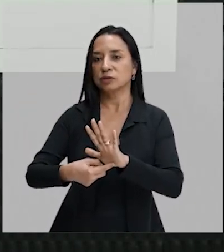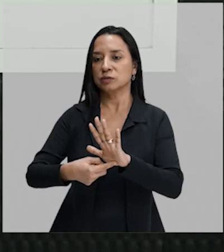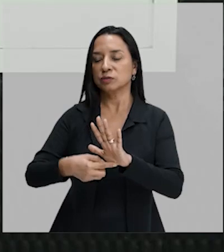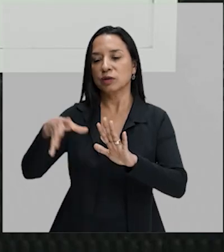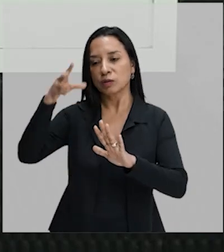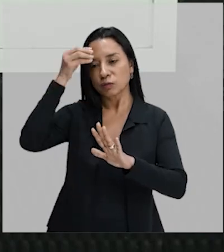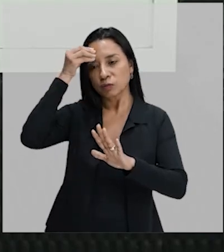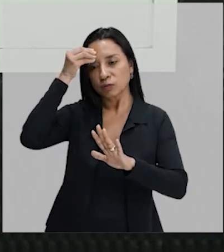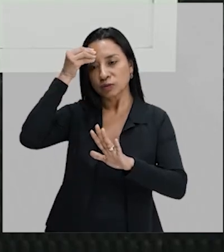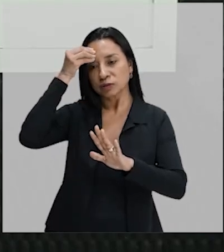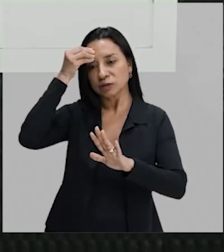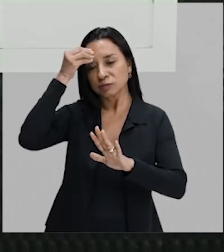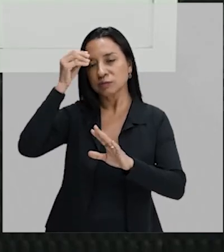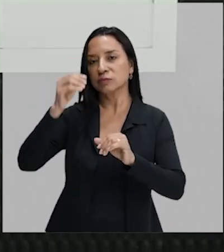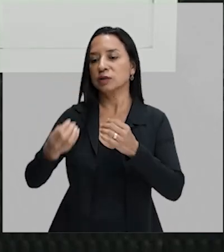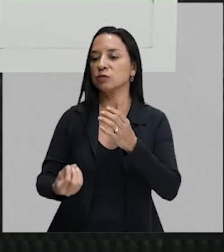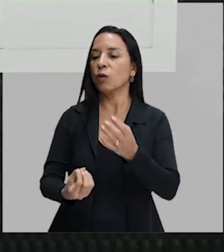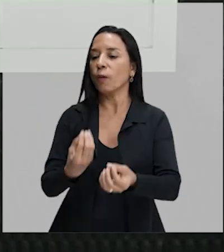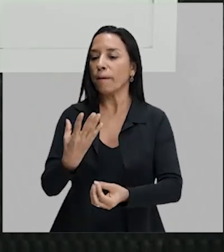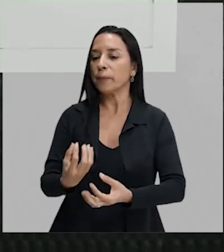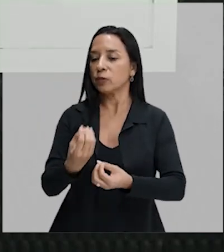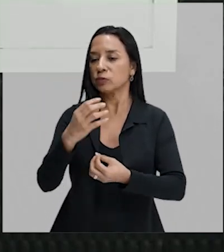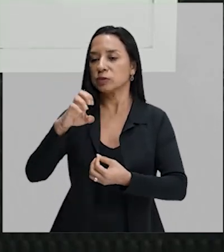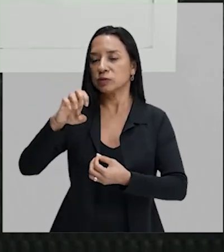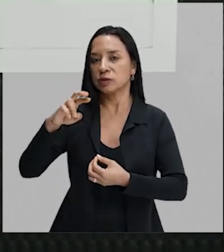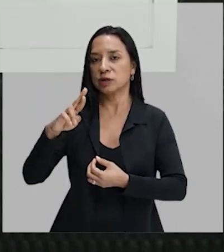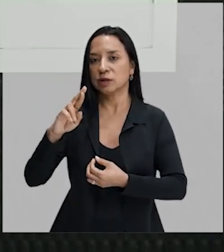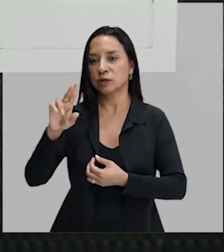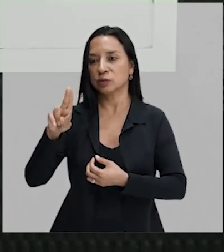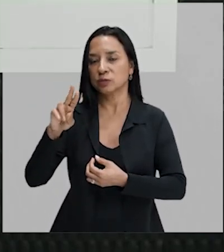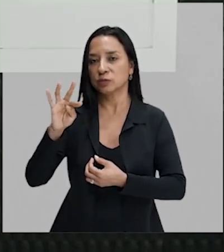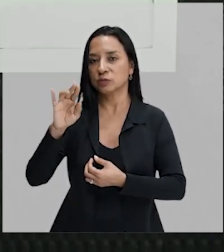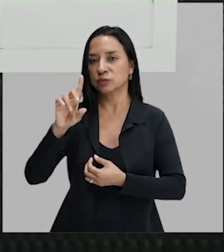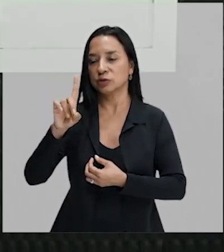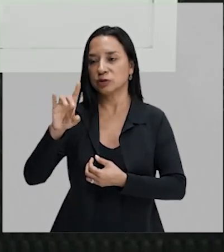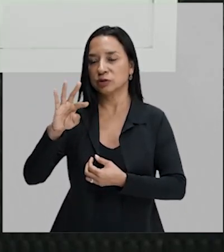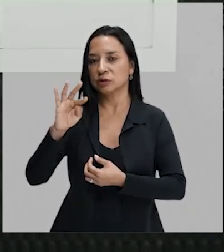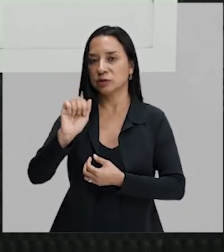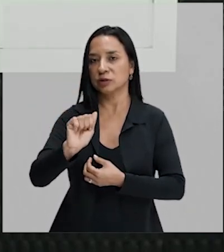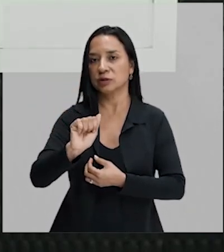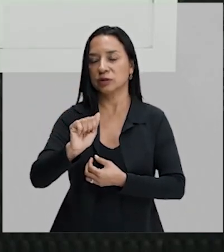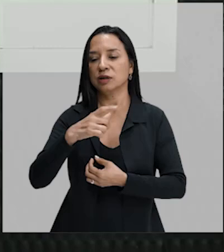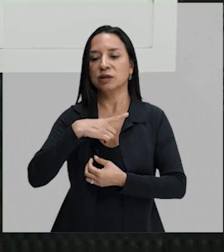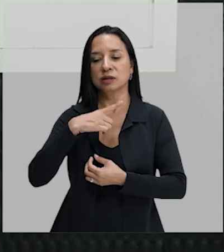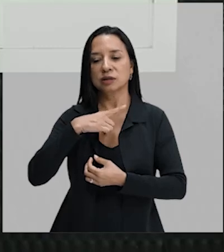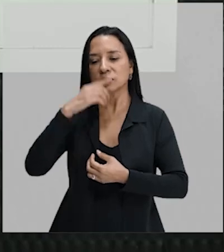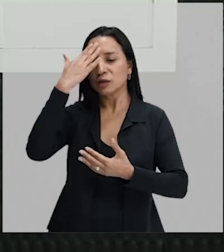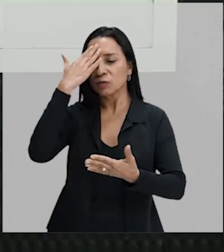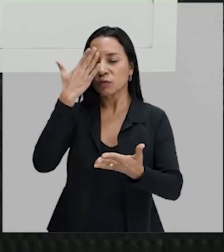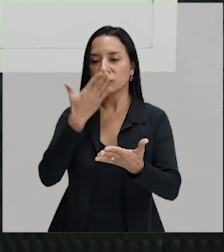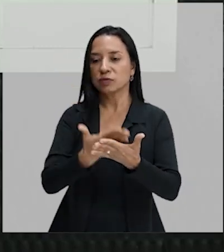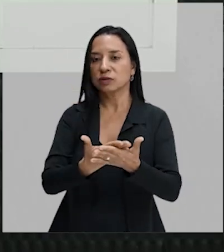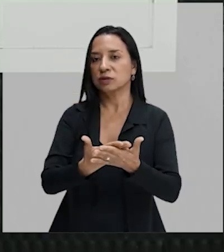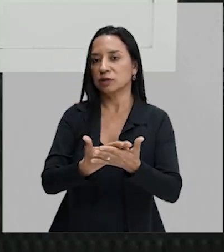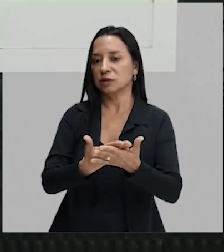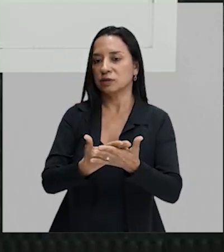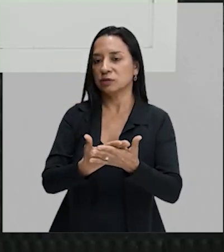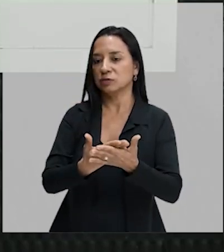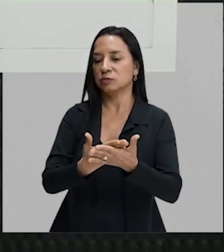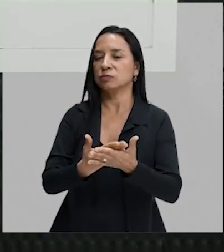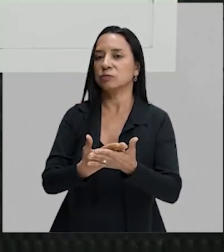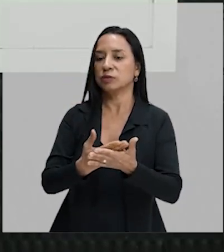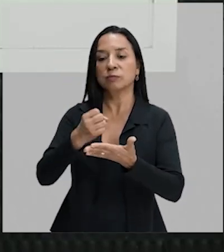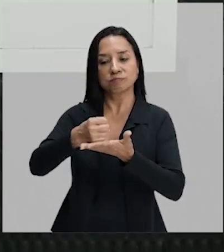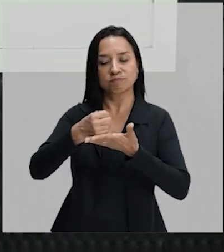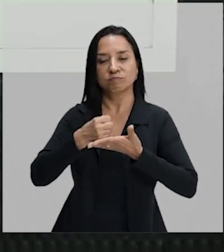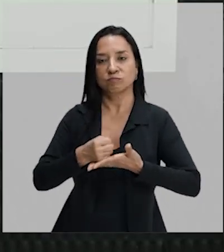citando o conhecimento que tem uma extrema confiabilidade já construída para me ajudar.